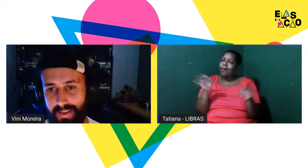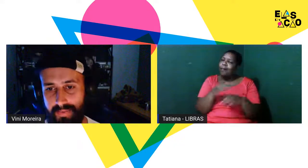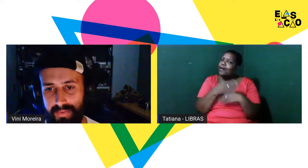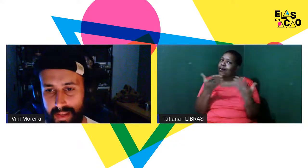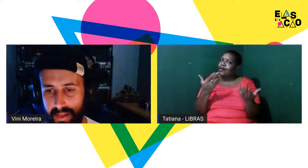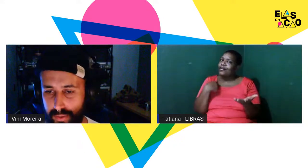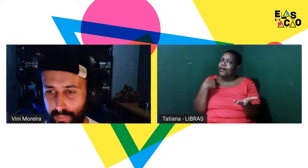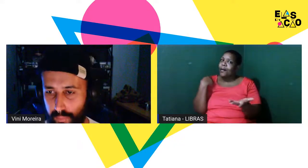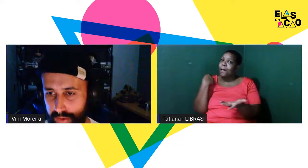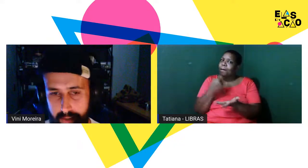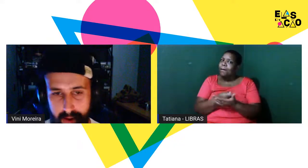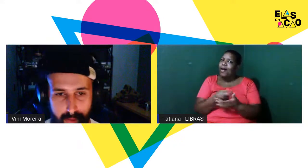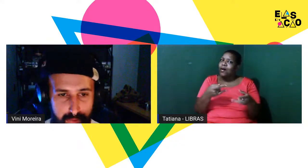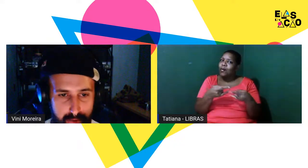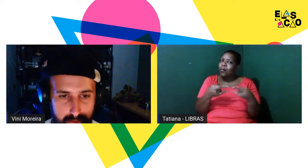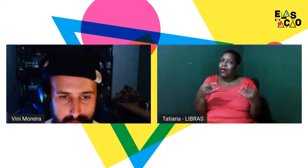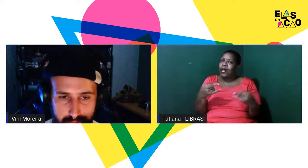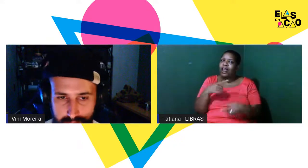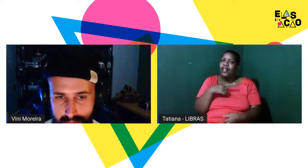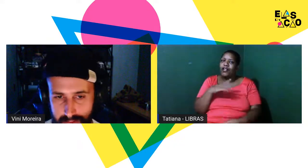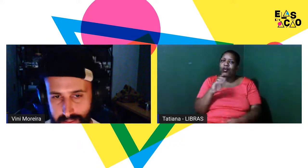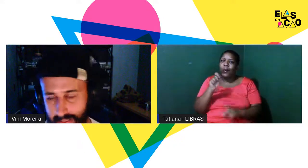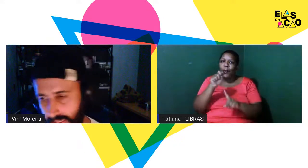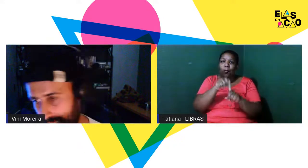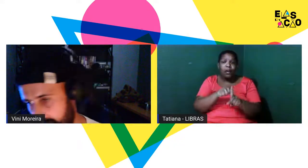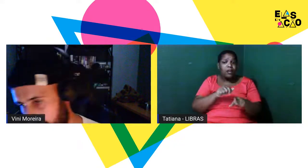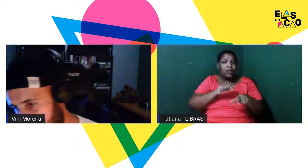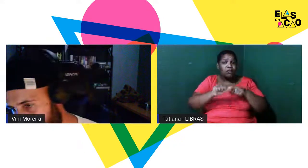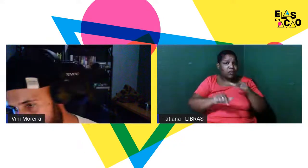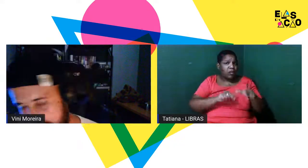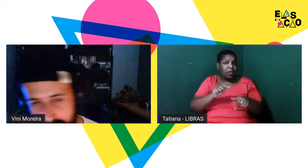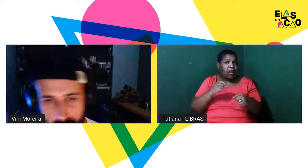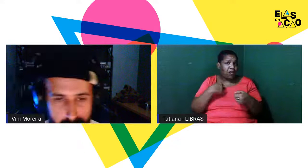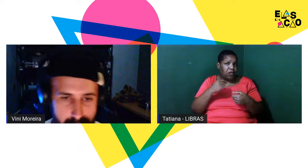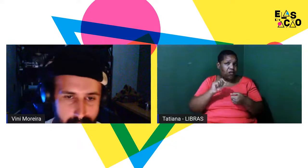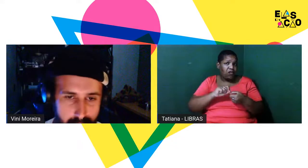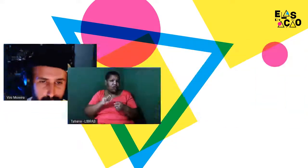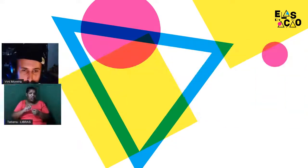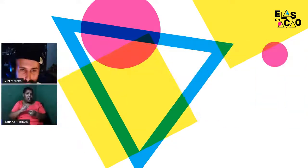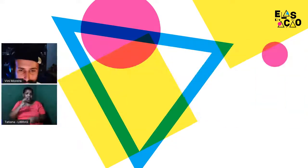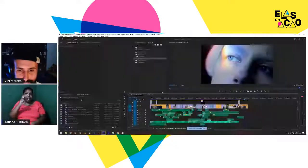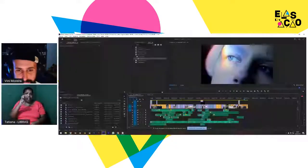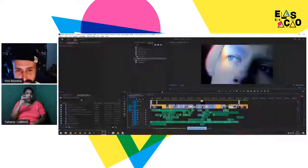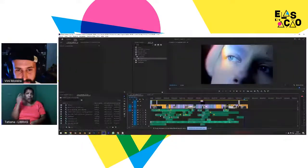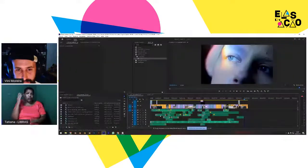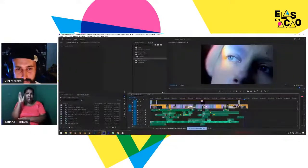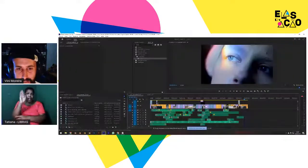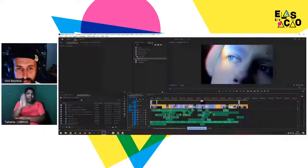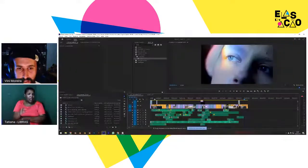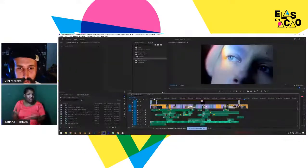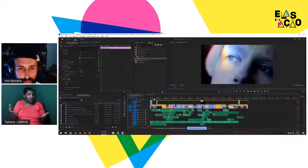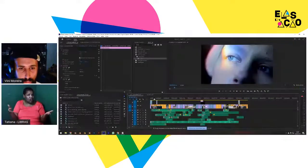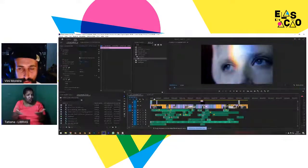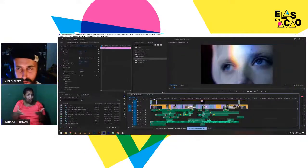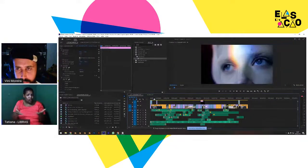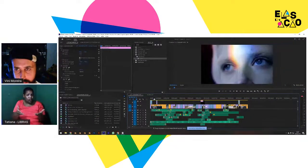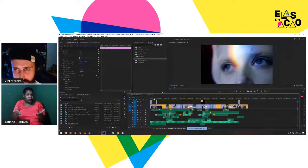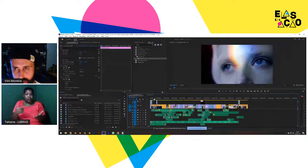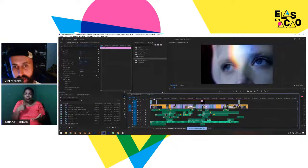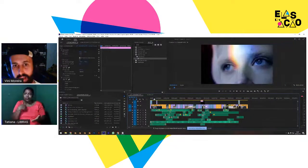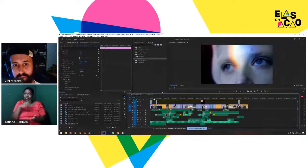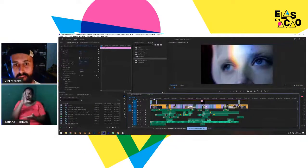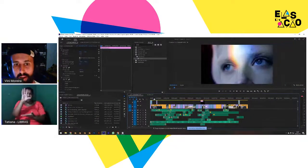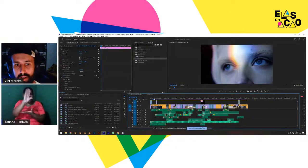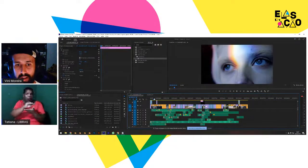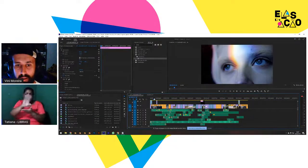já isso aqui foi um trabalho que eu fiz 5 horas da tarde hoje Oi e Eu só